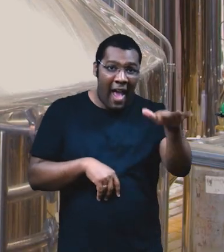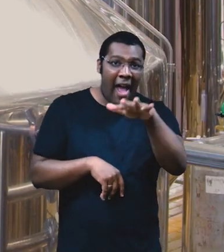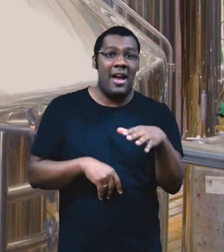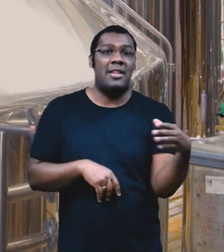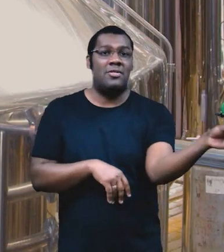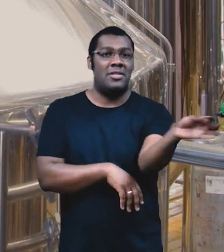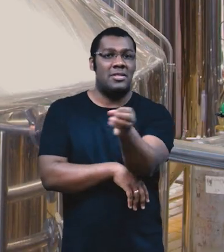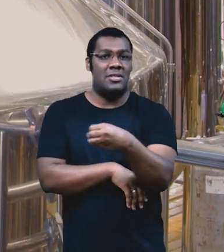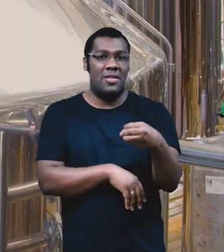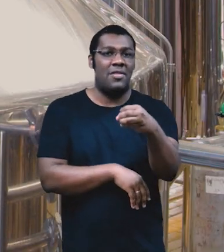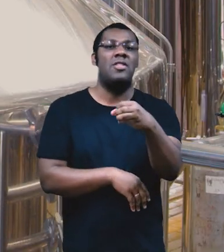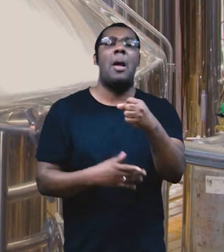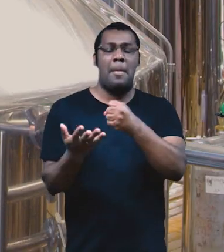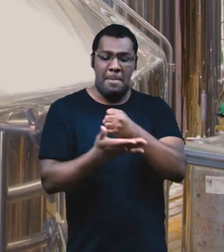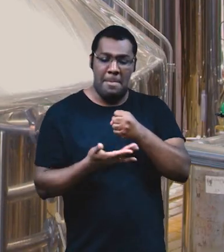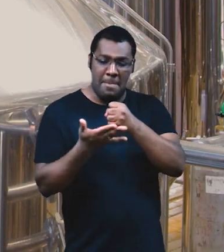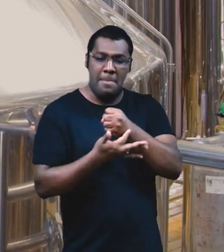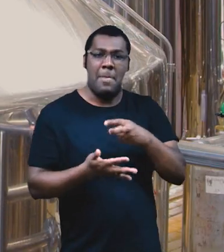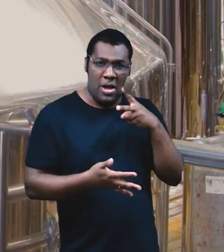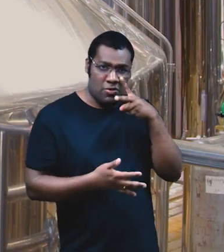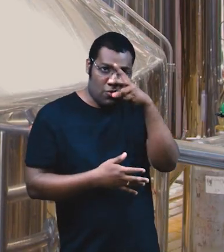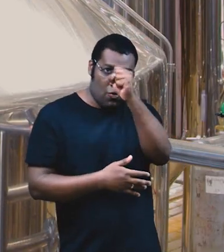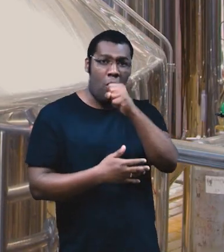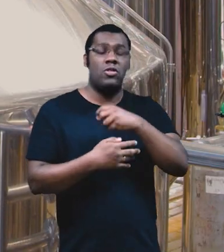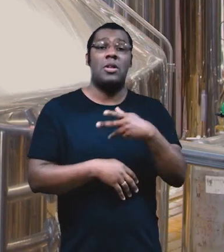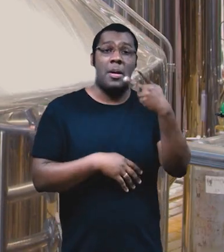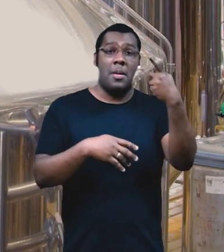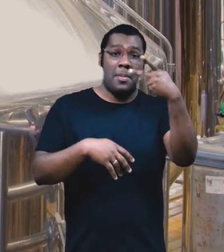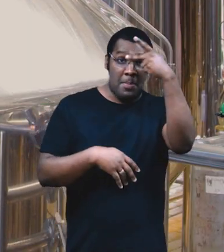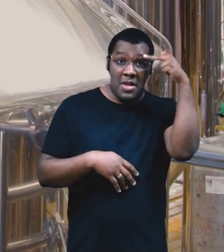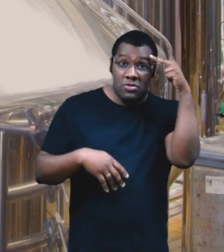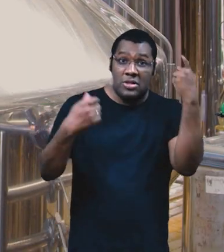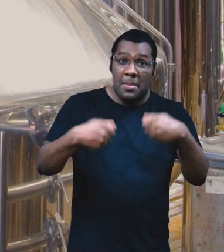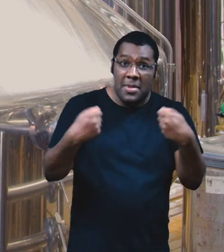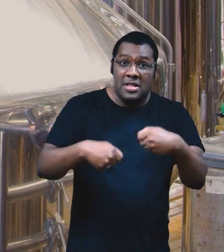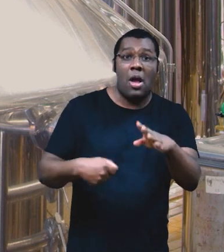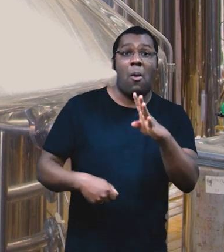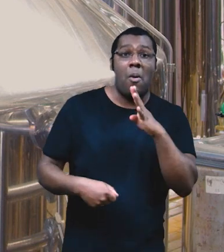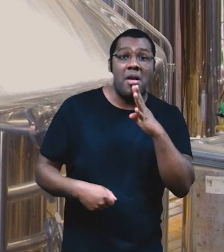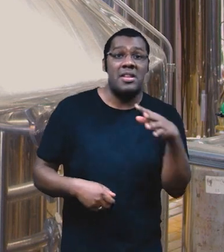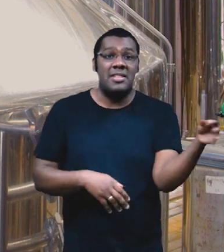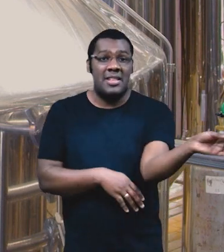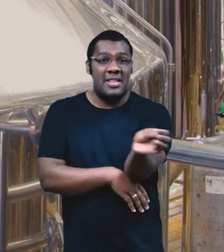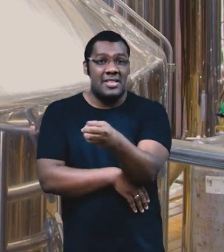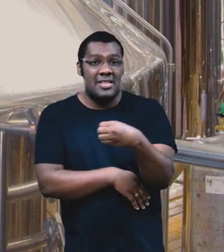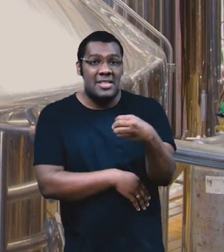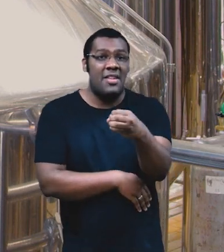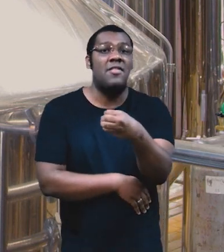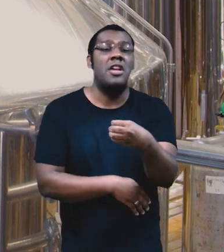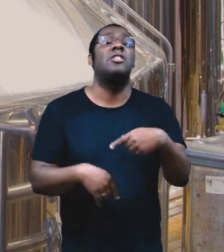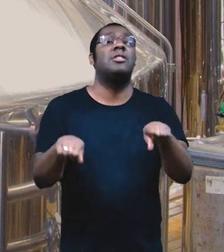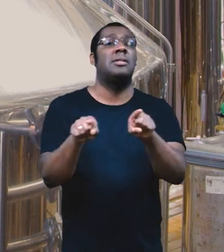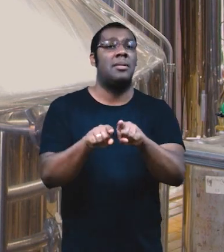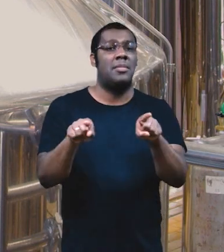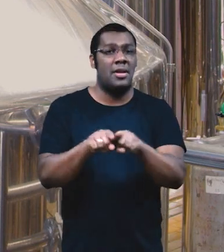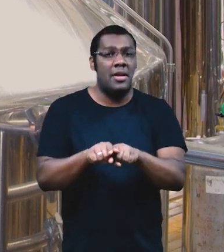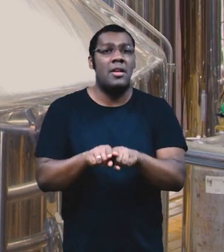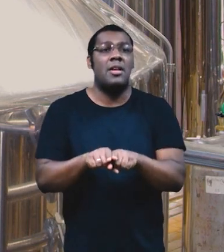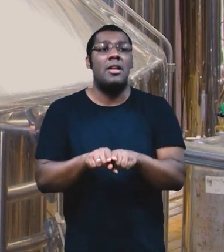base forte. As pessoas precisam conhecer as cervejas artesanais, as pessoas precisam conhecer, né,